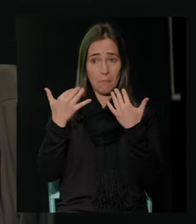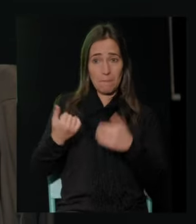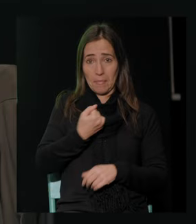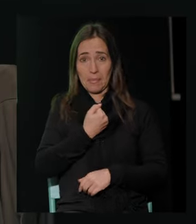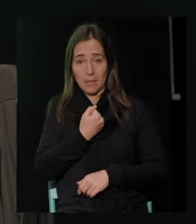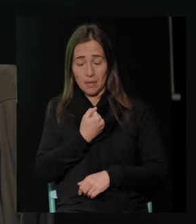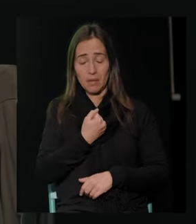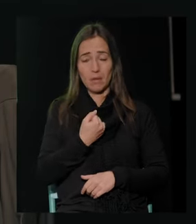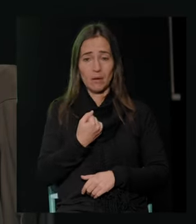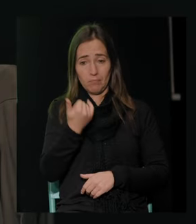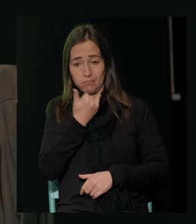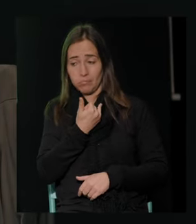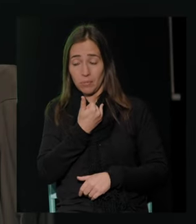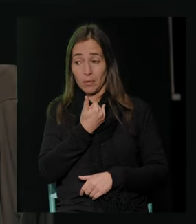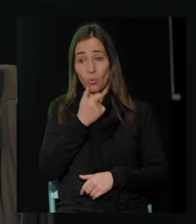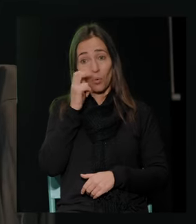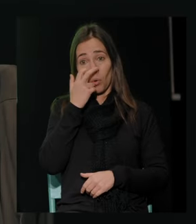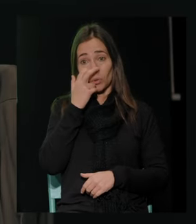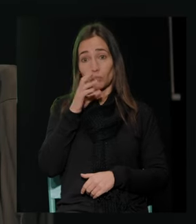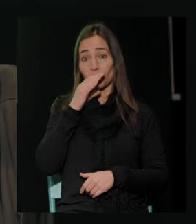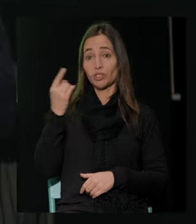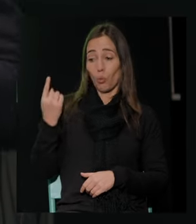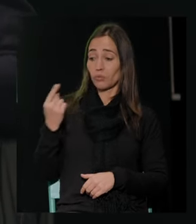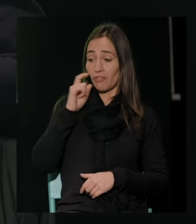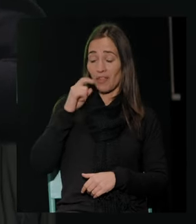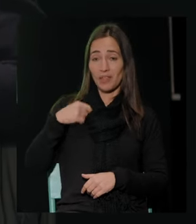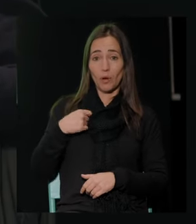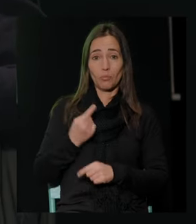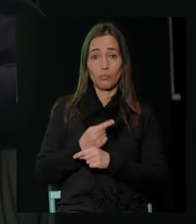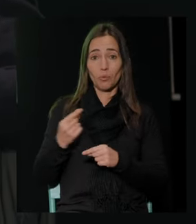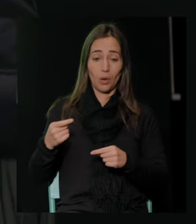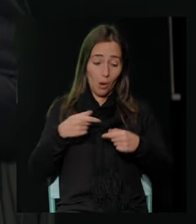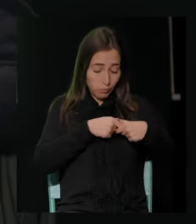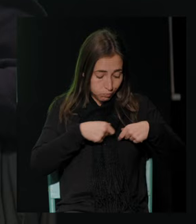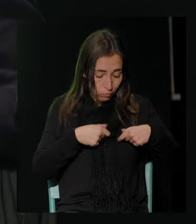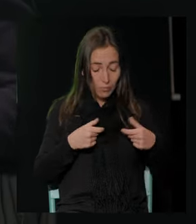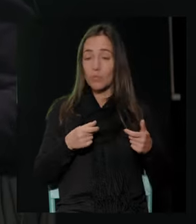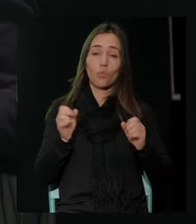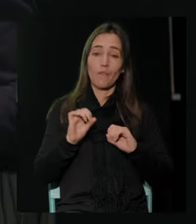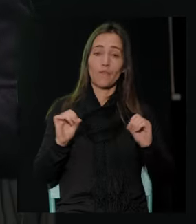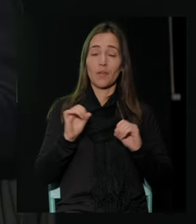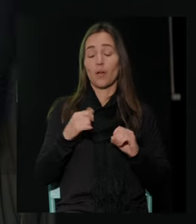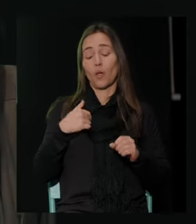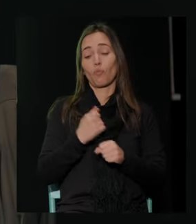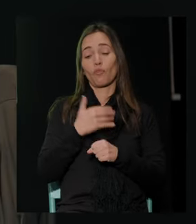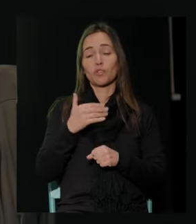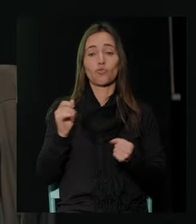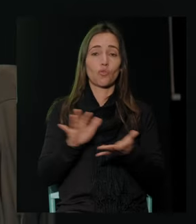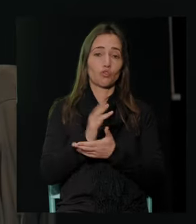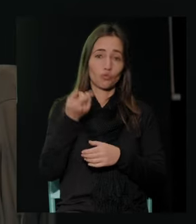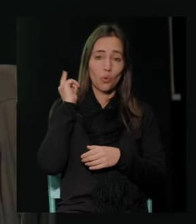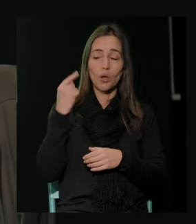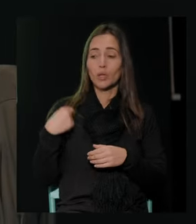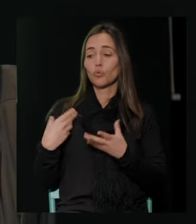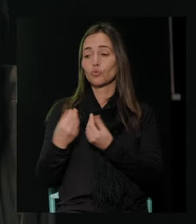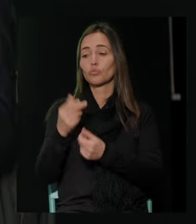agredir e foi curiosamente um polícia que me defendeu porque eu não tinha nada que me identificasse como... Eu, aliás, não sou jornalista, mas estava